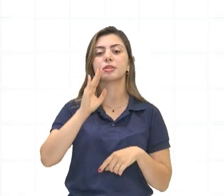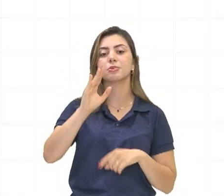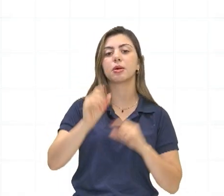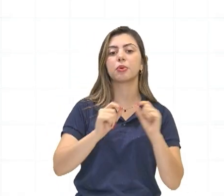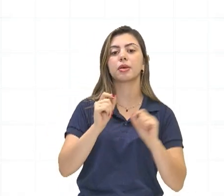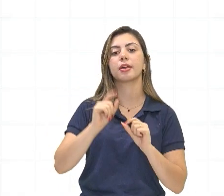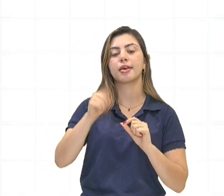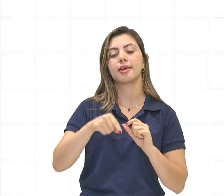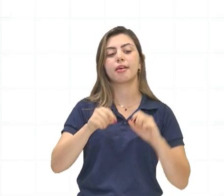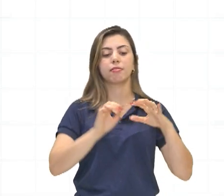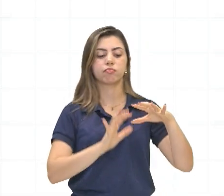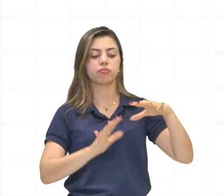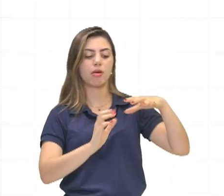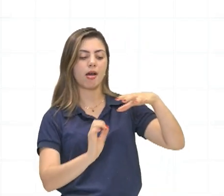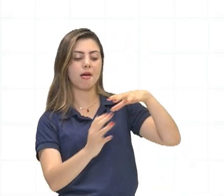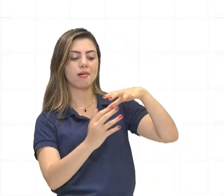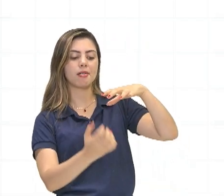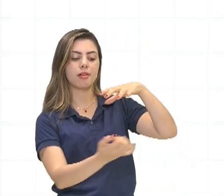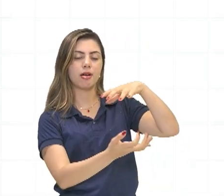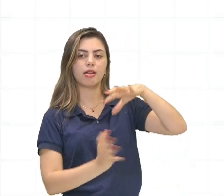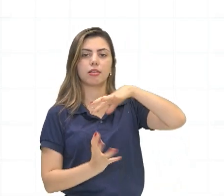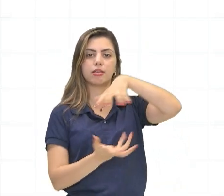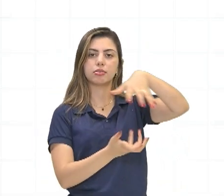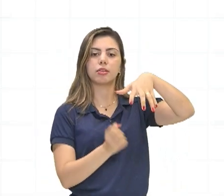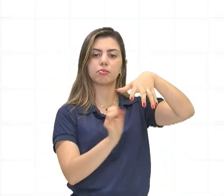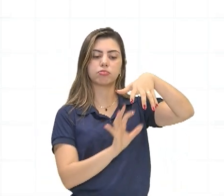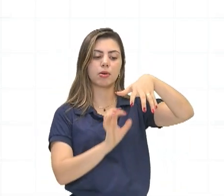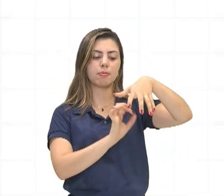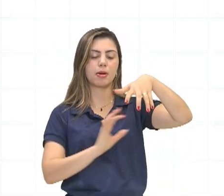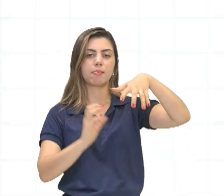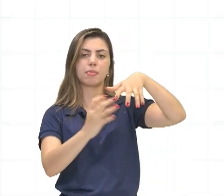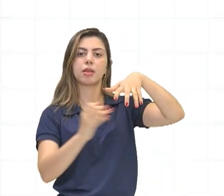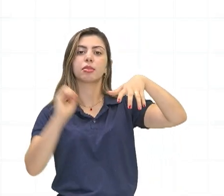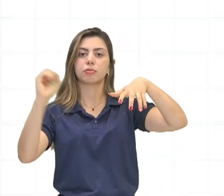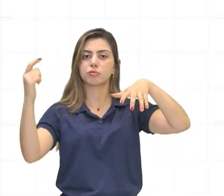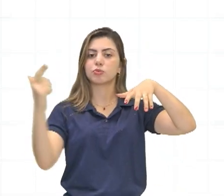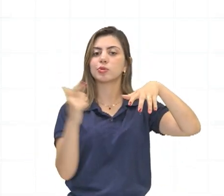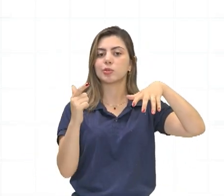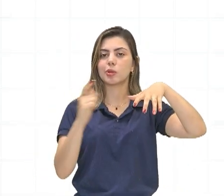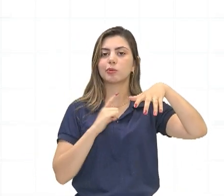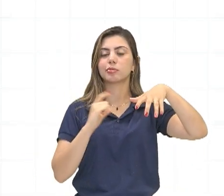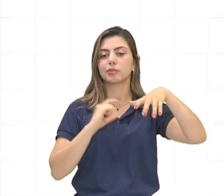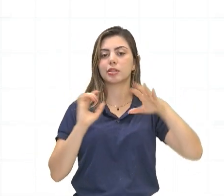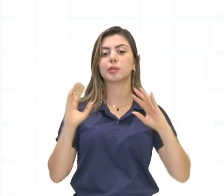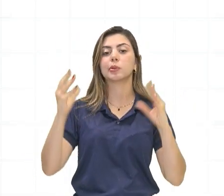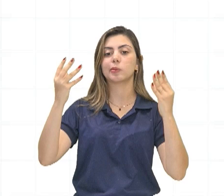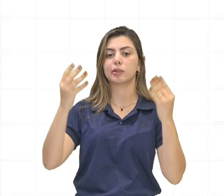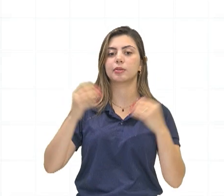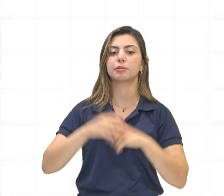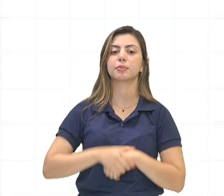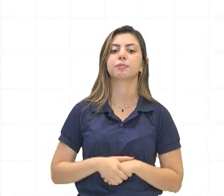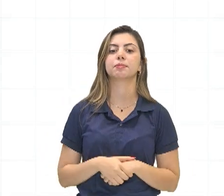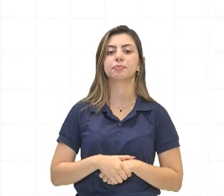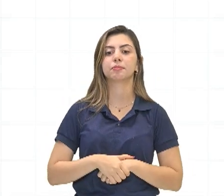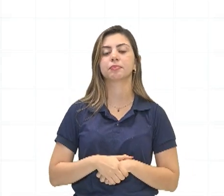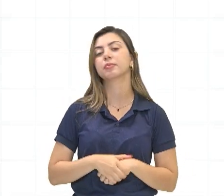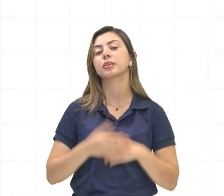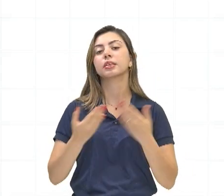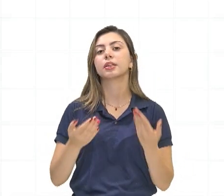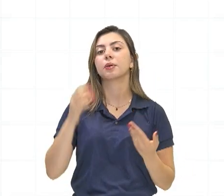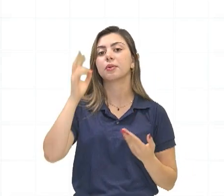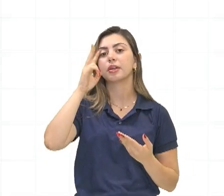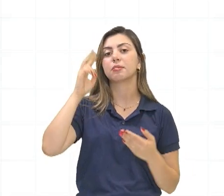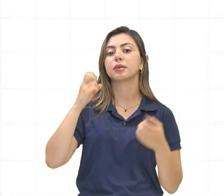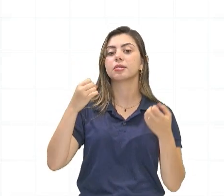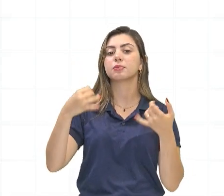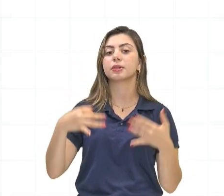base nas zonas climáticas globais. Ocorre em especial com base. Não é a mesma coisa que a